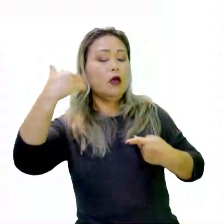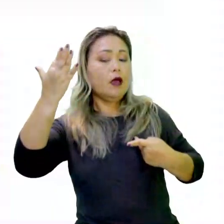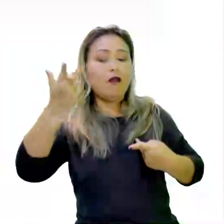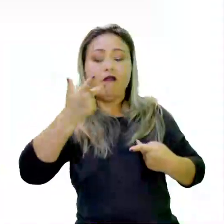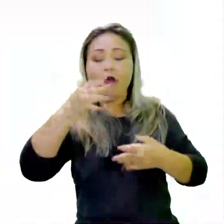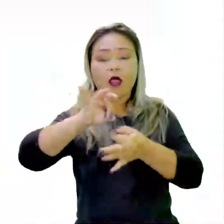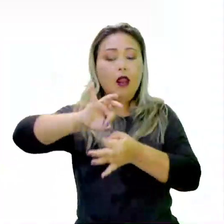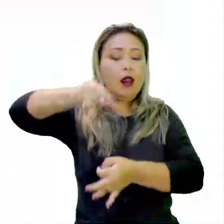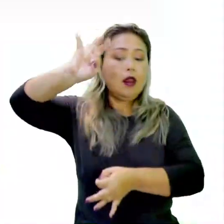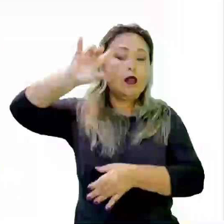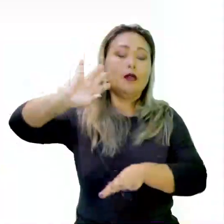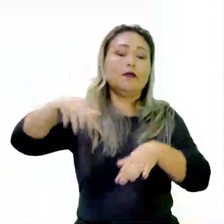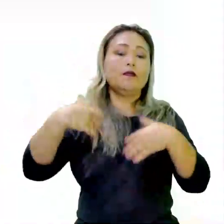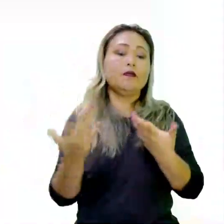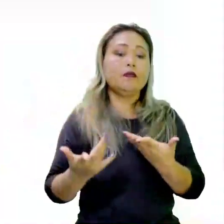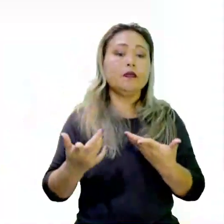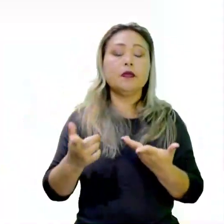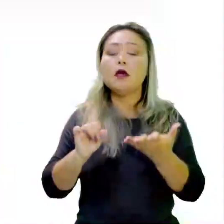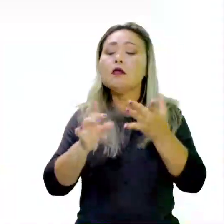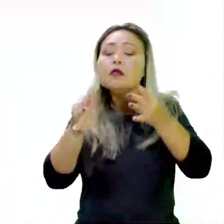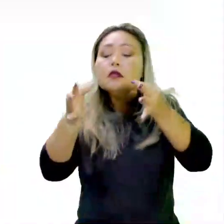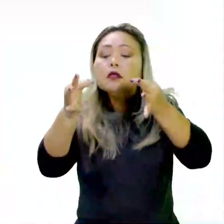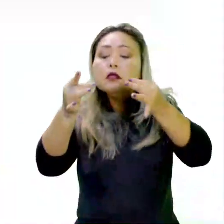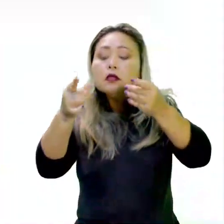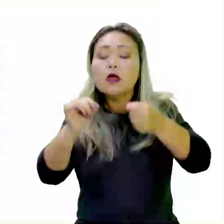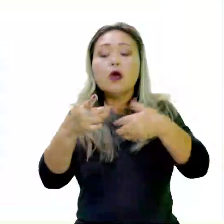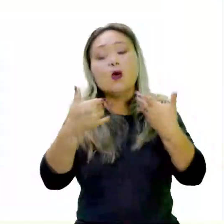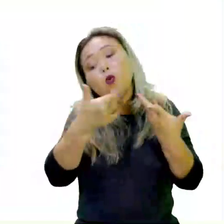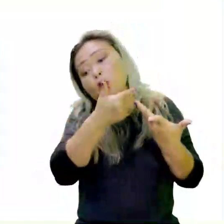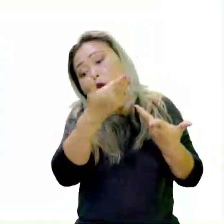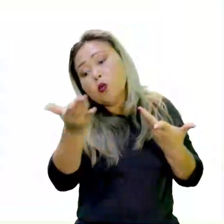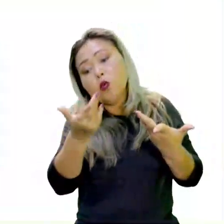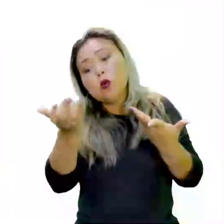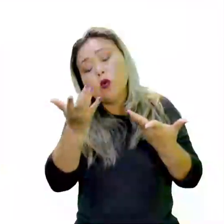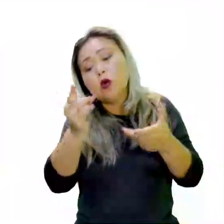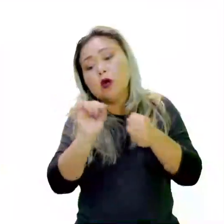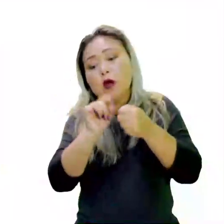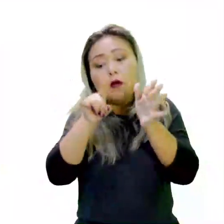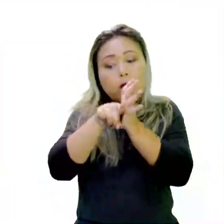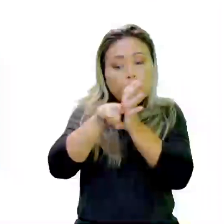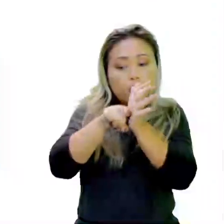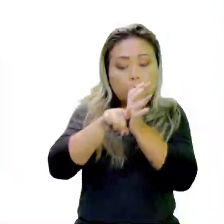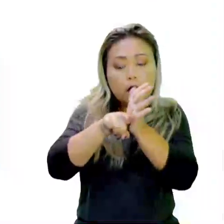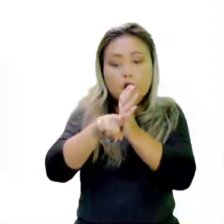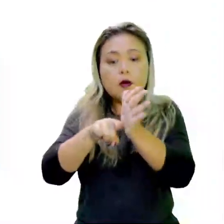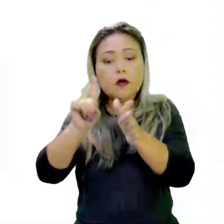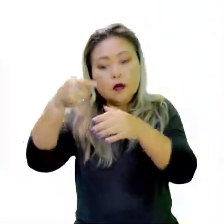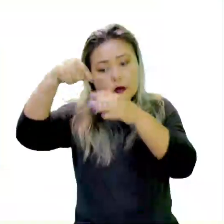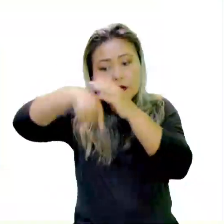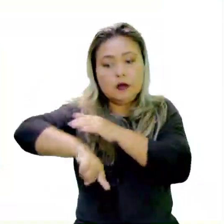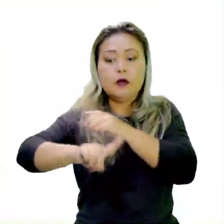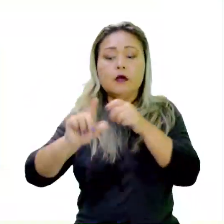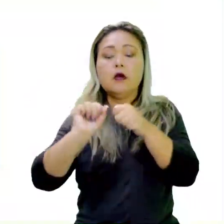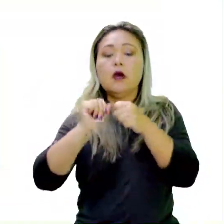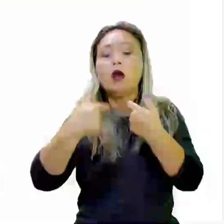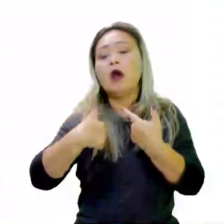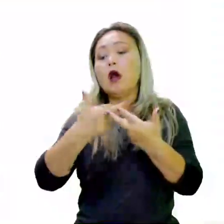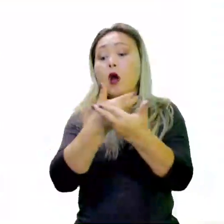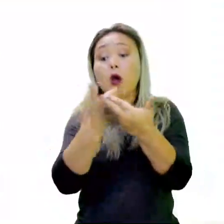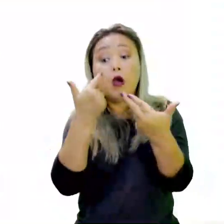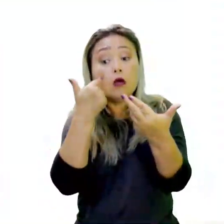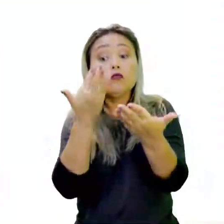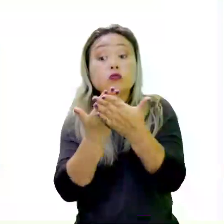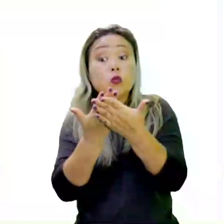passar muito tempo. Professor? Porque tem muito detalhe. Eu sugiro a vocês que procurem, pesquisem para se aprofundar, que vocês vão ver muita